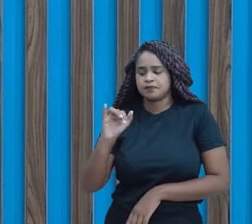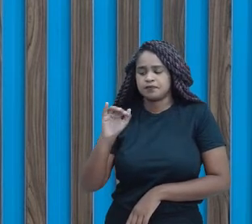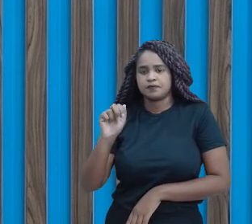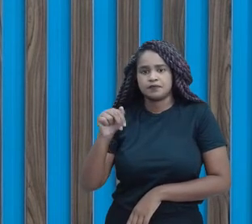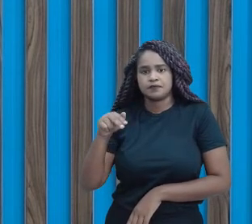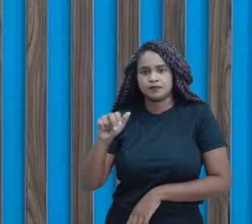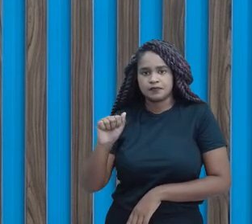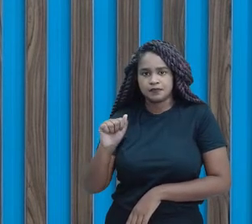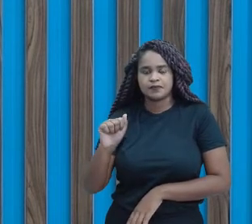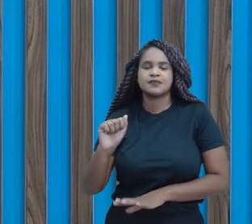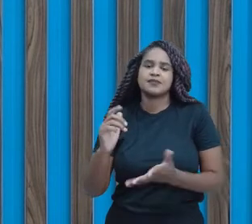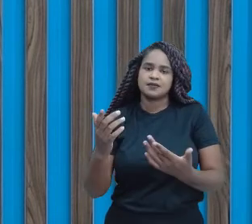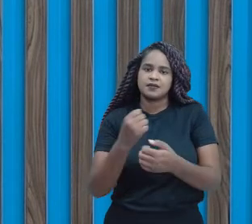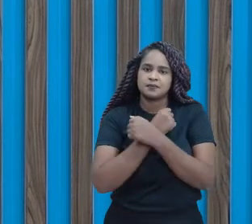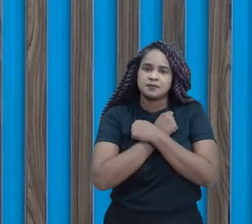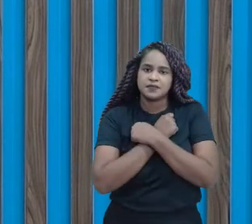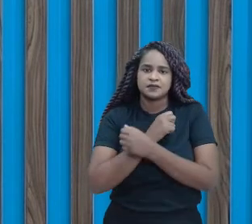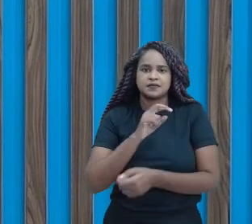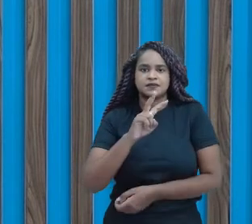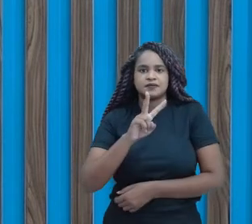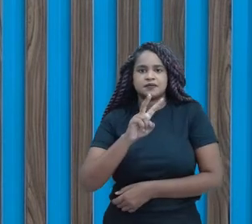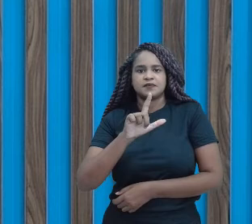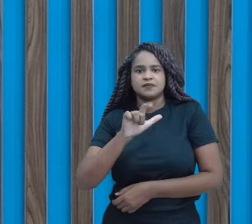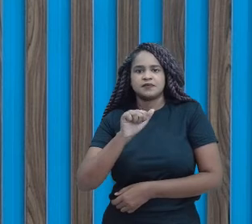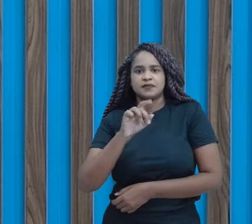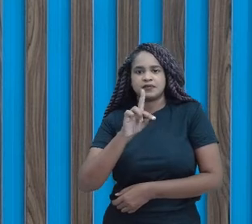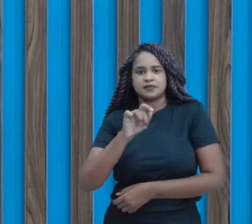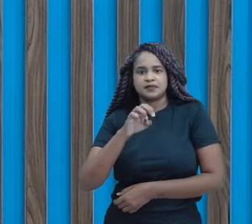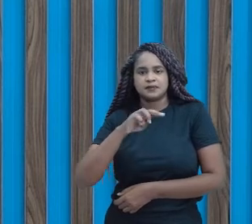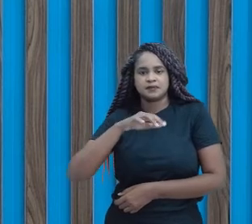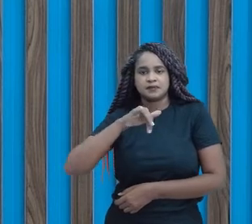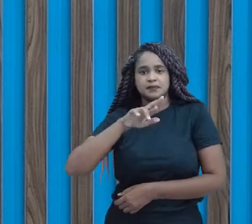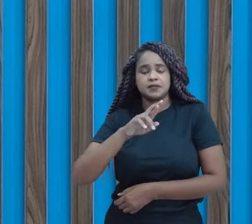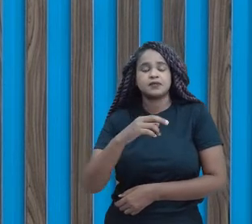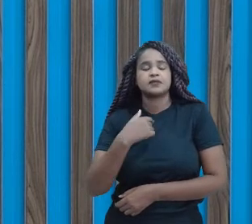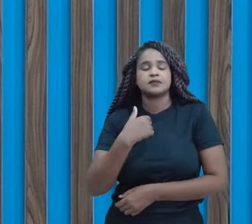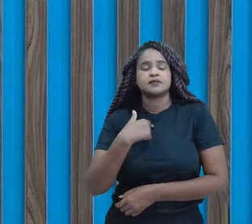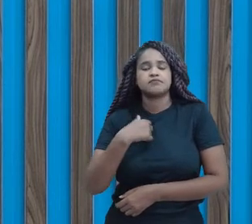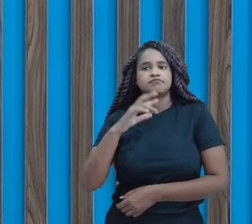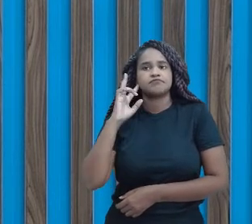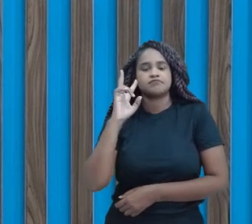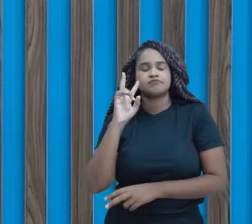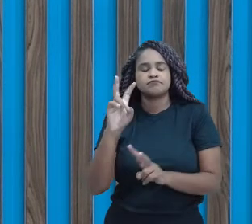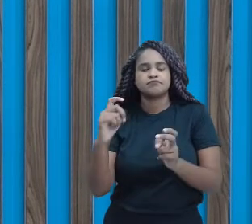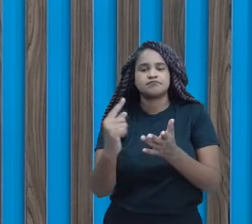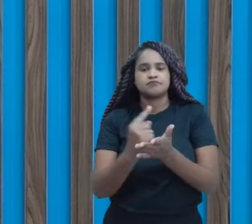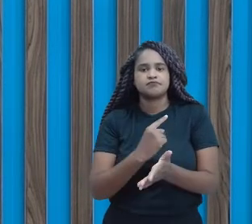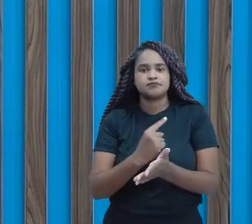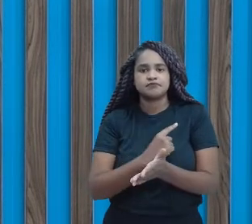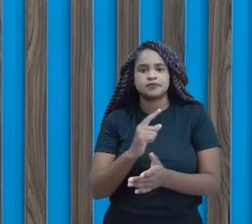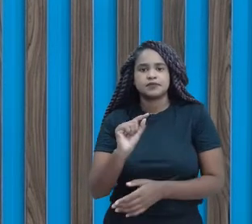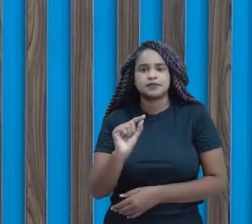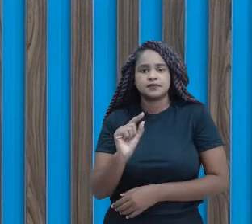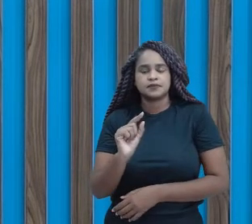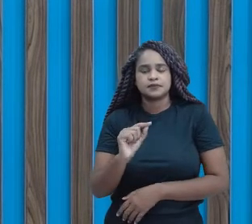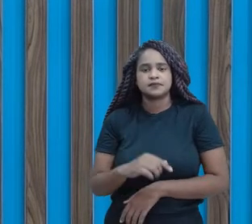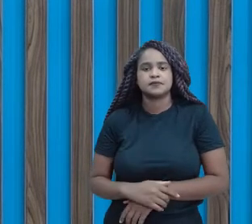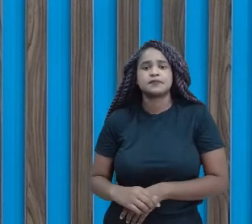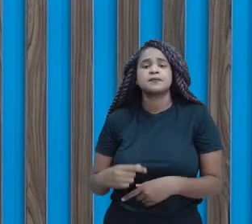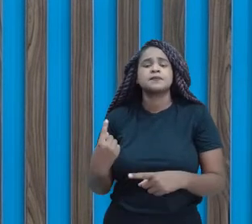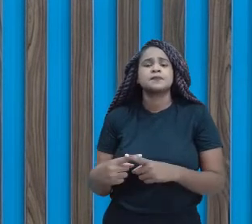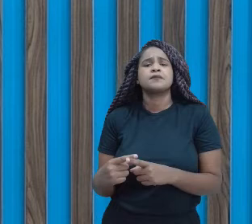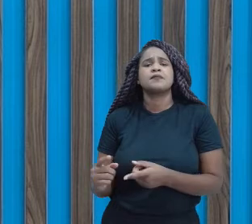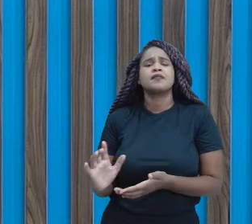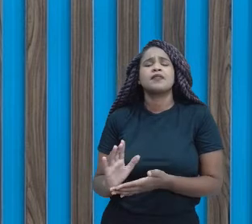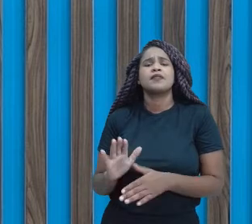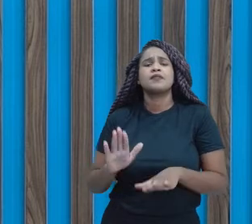um abraço para você, viu, Vlad? Você pediu que eu lembrasse de você, eu lembro daquela questão que você perguntou sobre por que em alguns momentos do